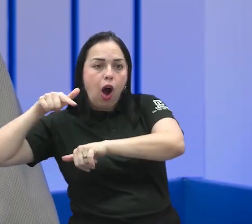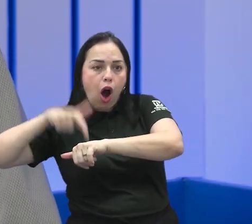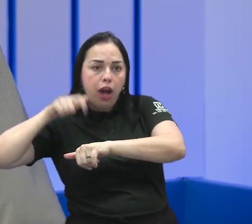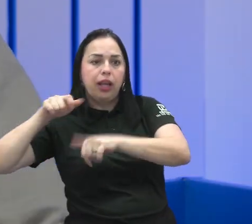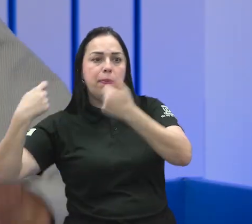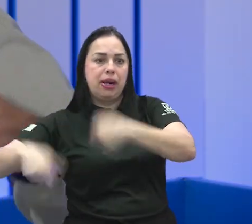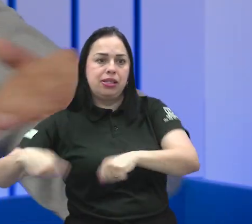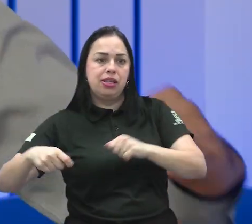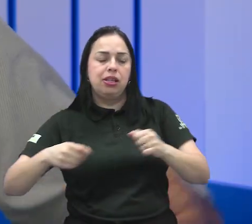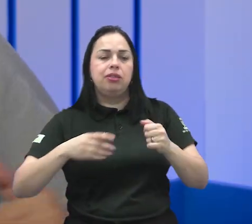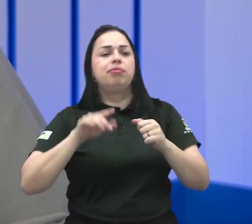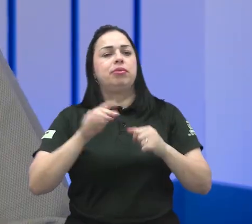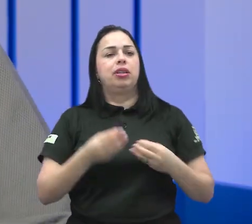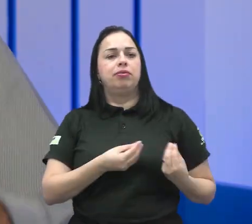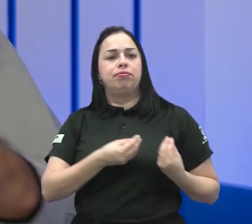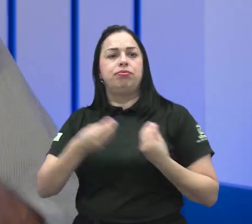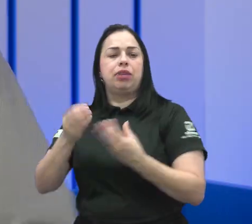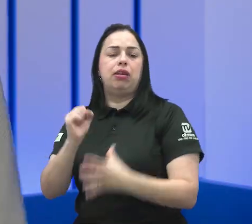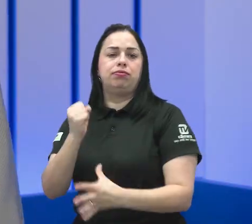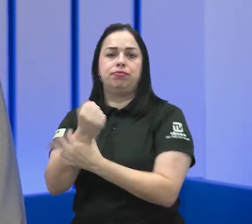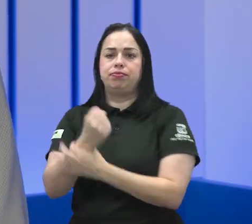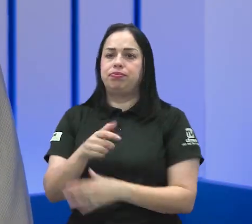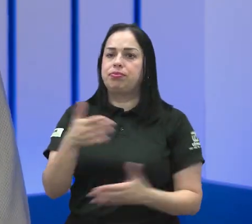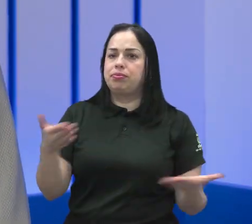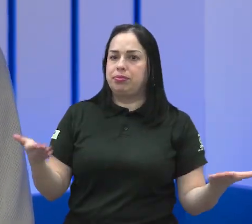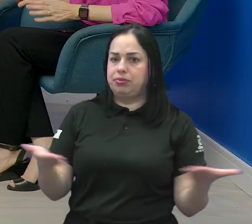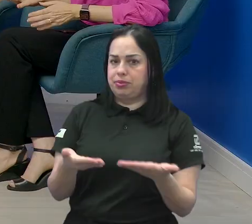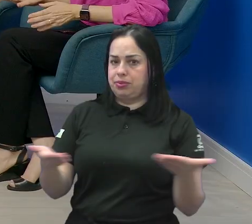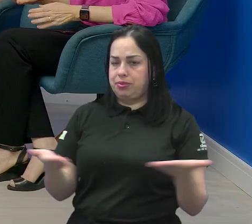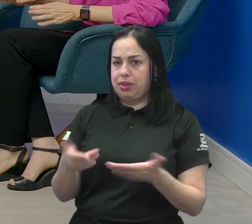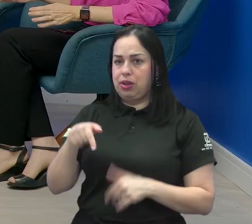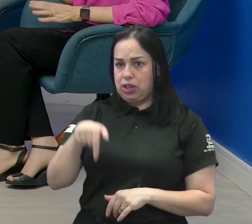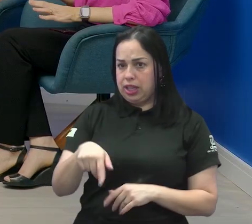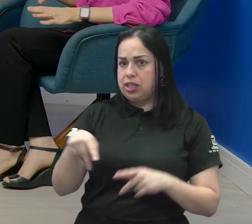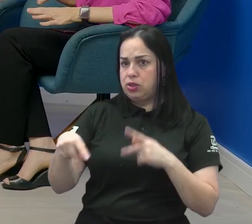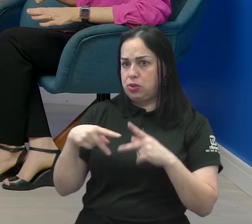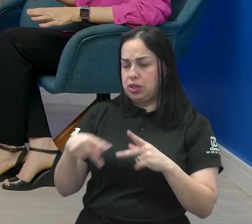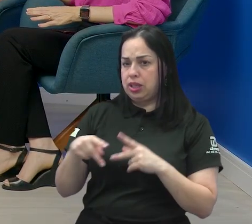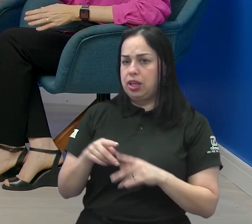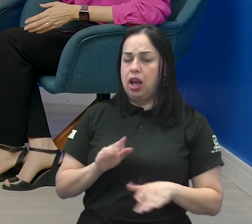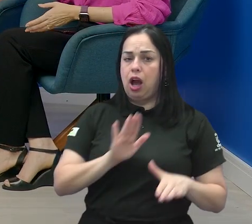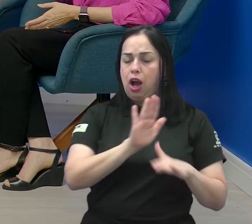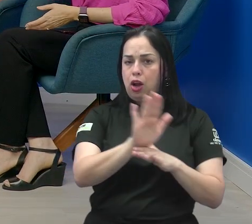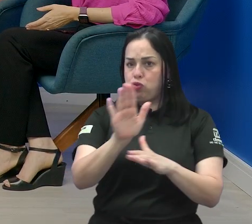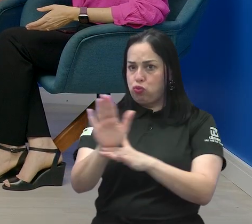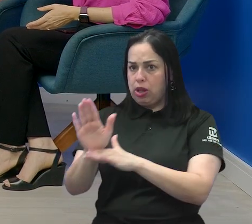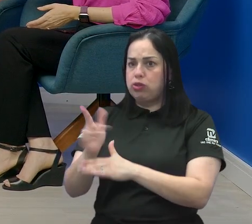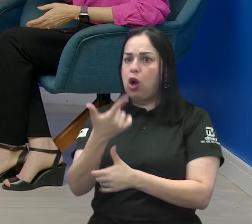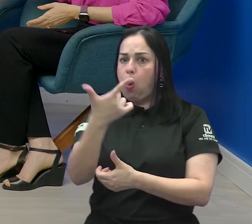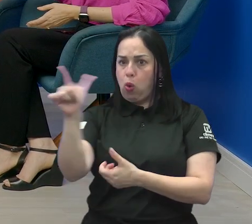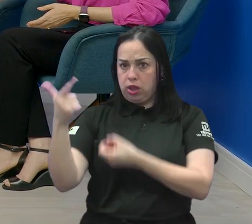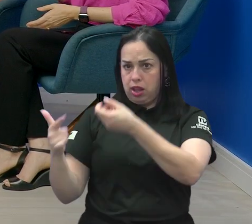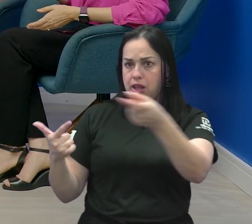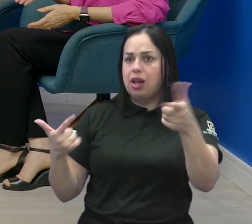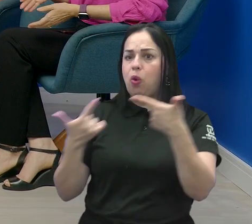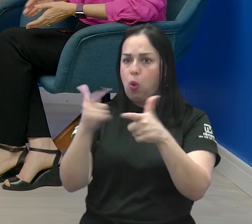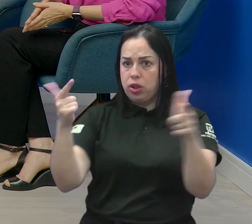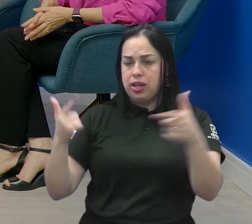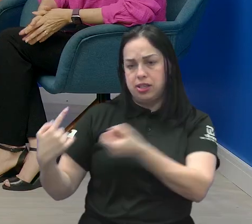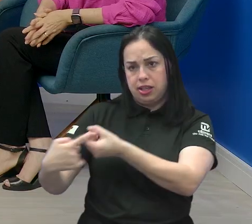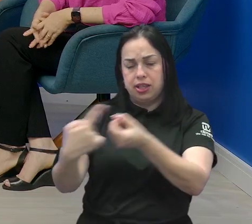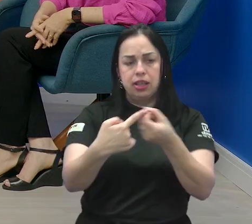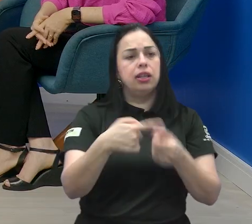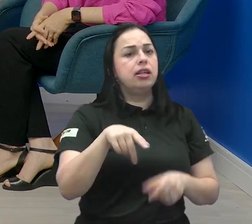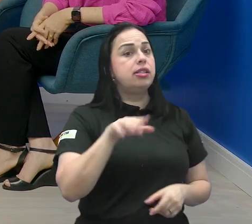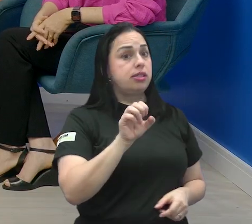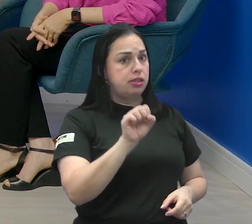gente passe com maior conforto durante as férias. Hoje o Banco de Sangue aqui de São José atende também outras cidades da região.